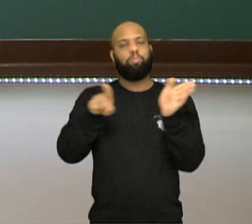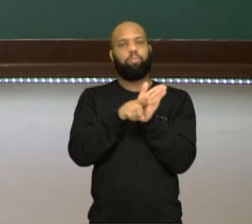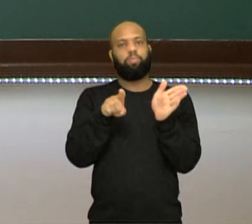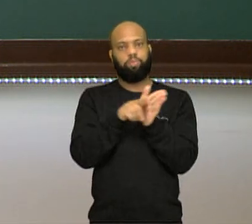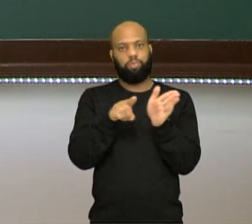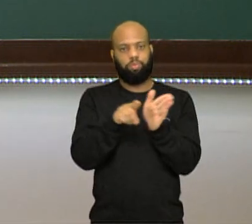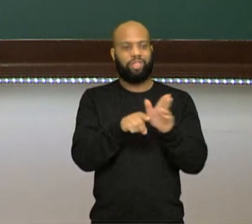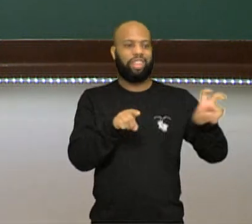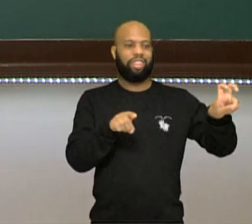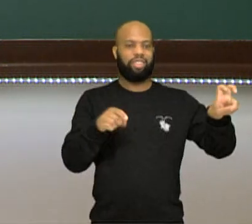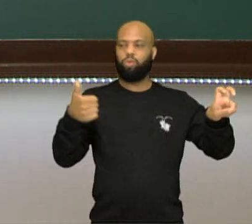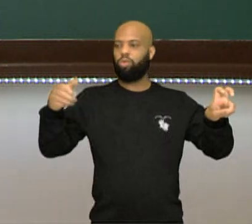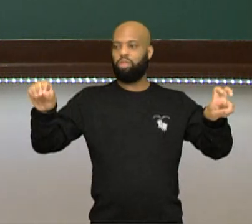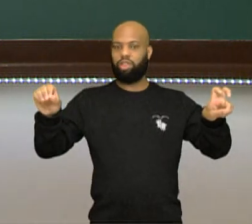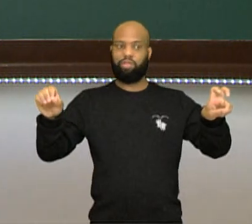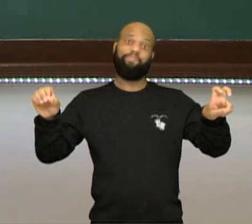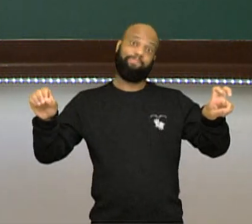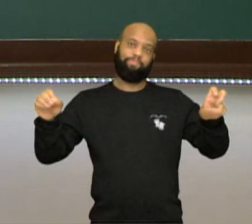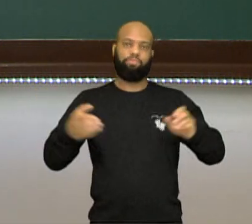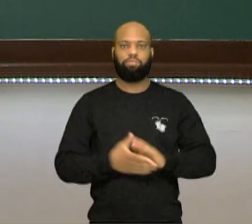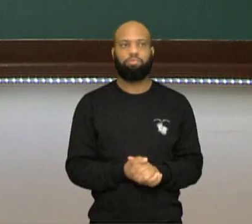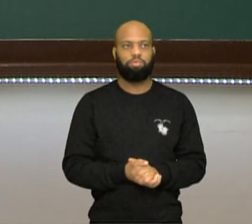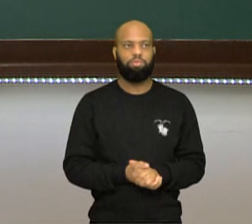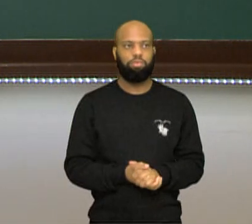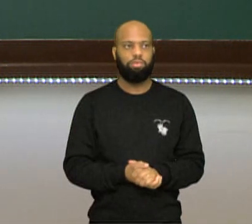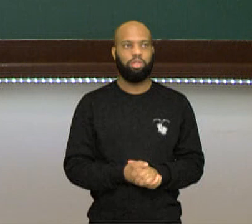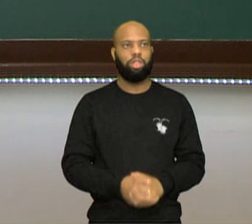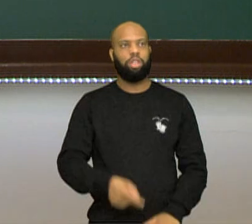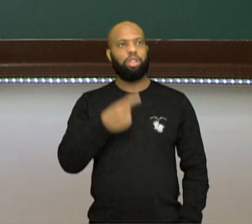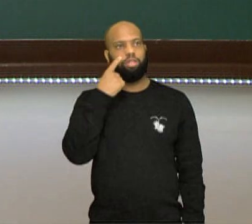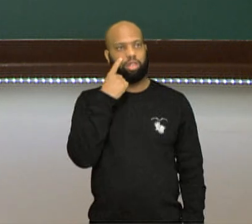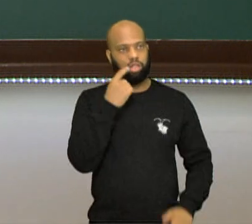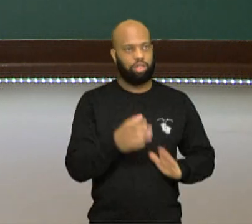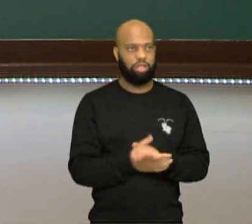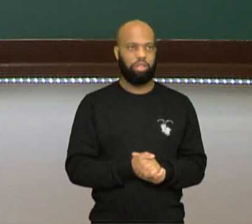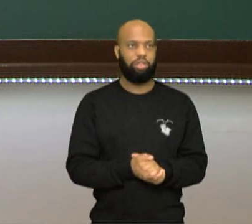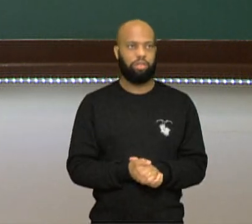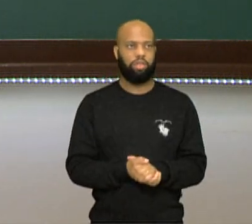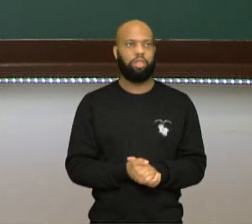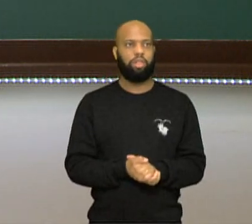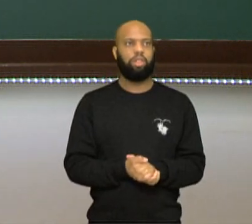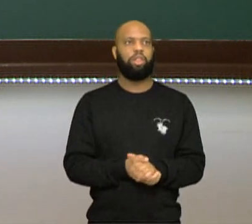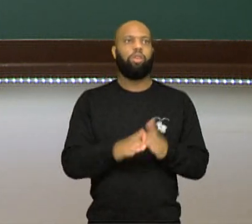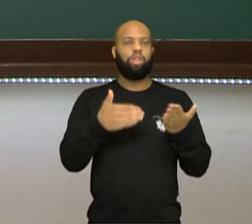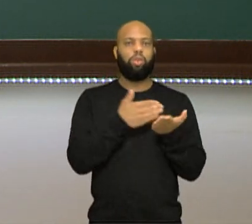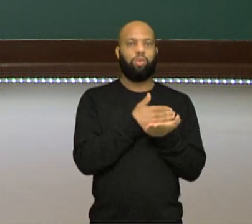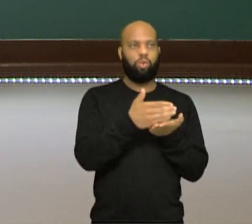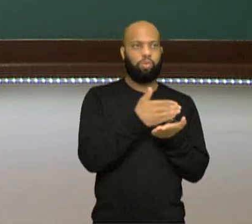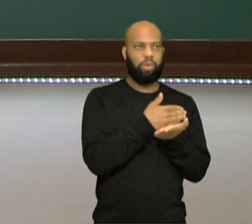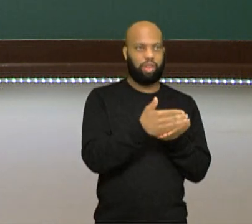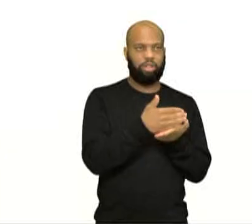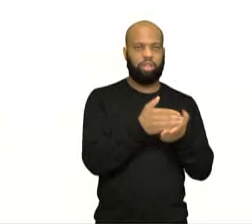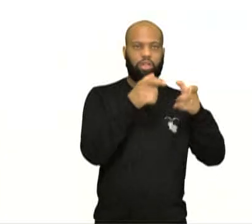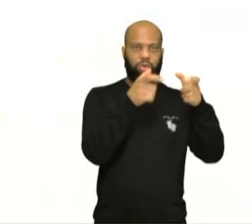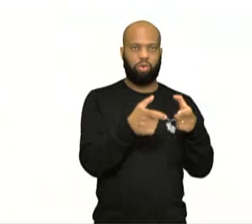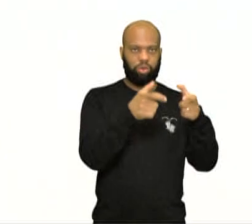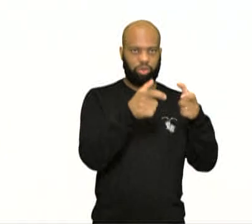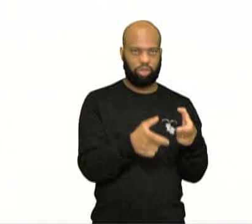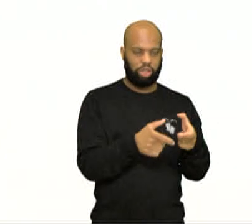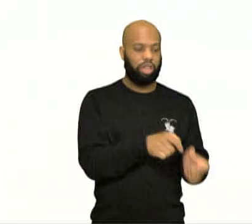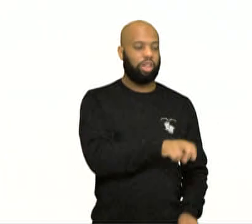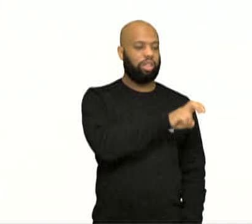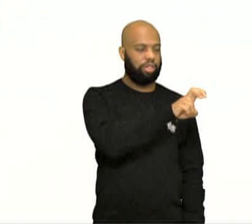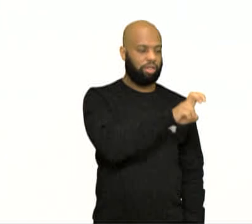negativa, tá? Vamos lá, então. Então, olha só. Partiu do ponto de